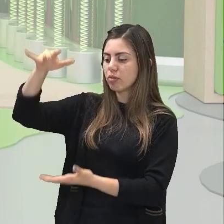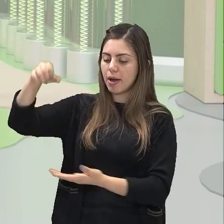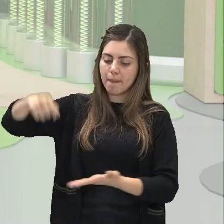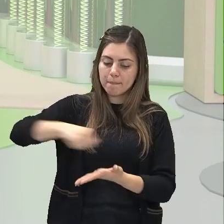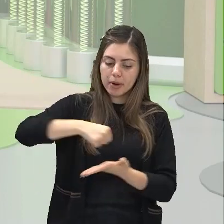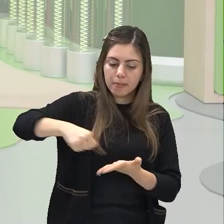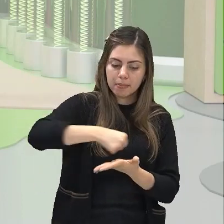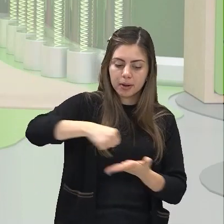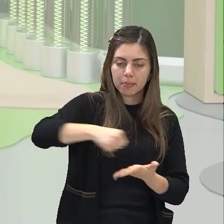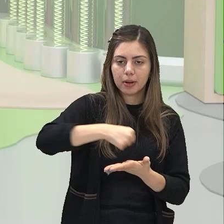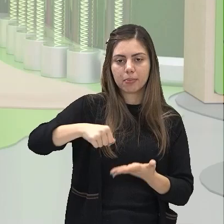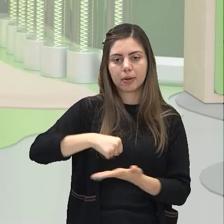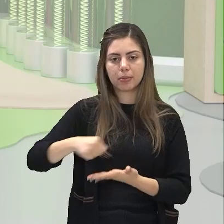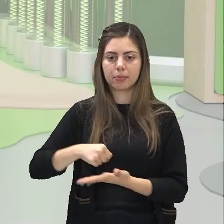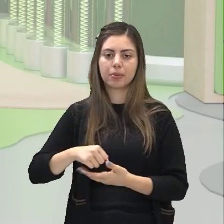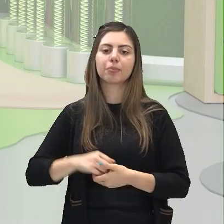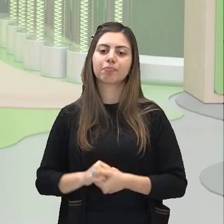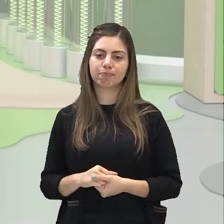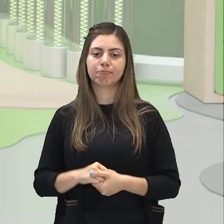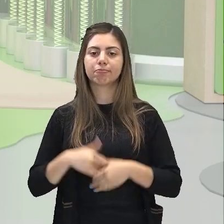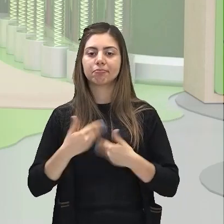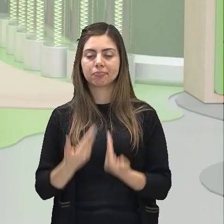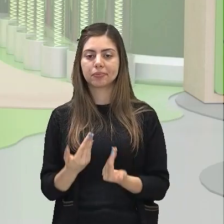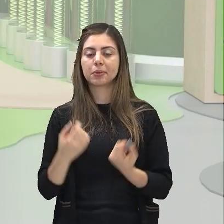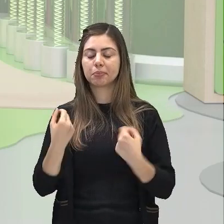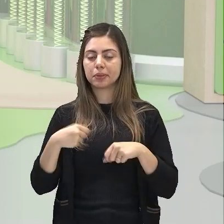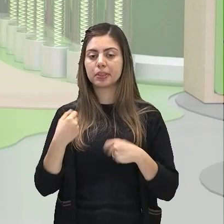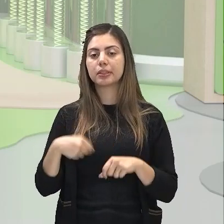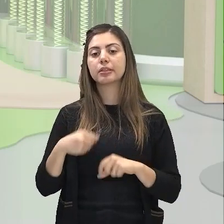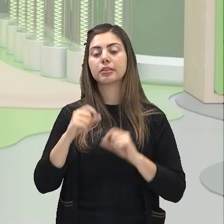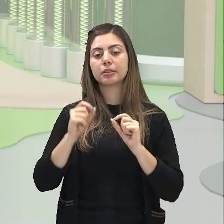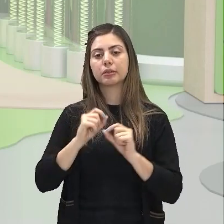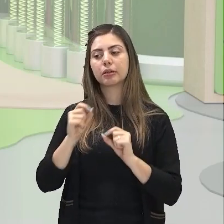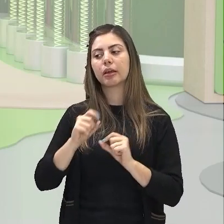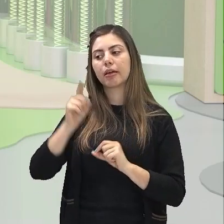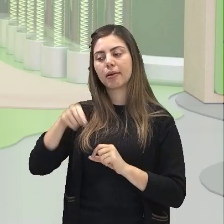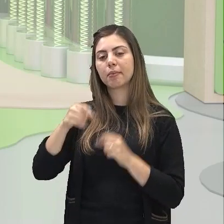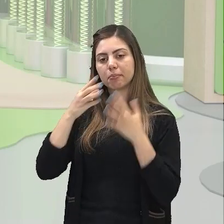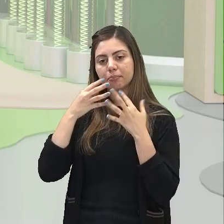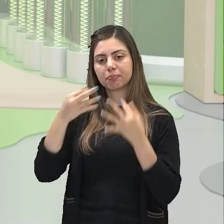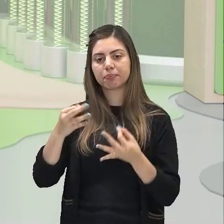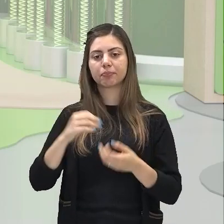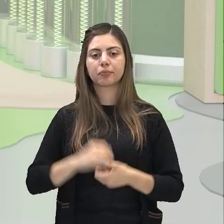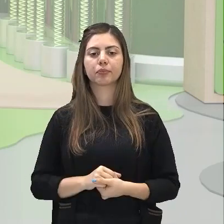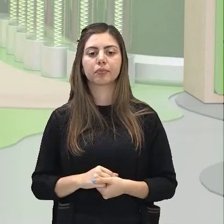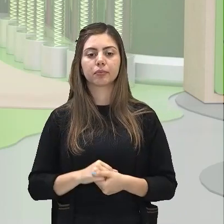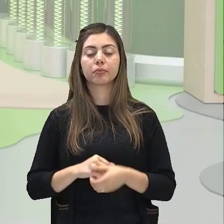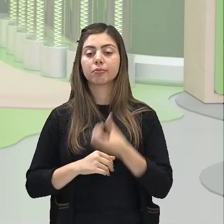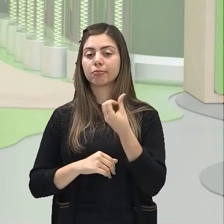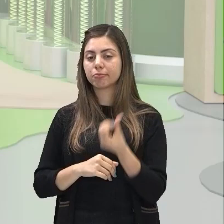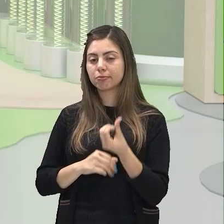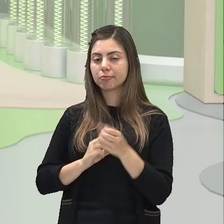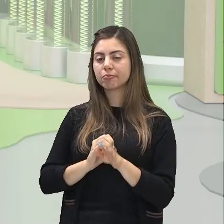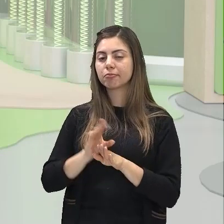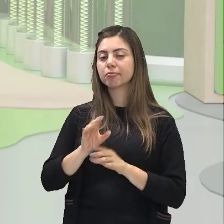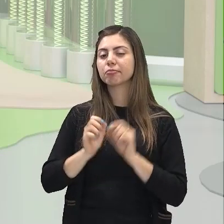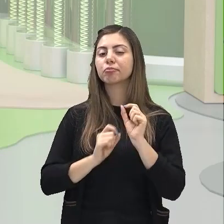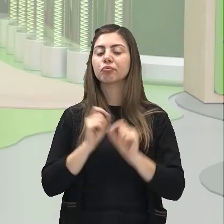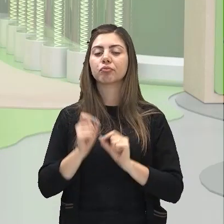passar sempre aquela roupa consumindo ali todo dia energia elétrica com esse ferro de passar. E nossa sexta e última dica, nós temos